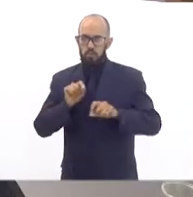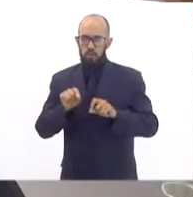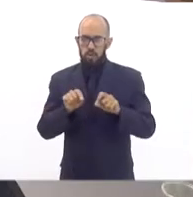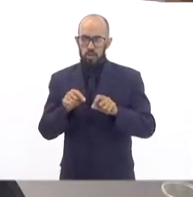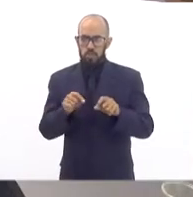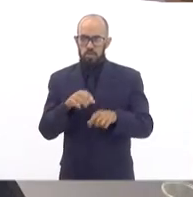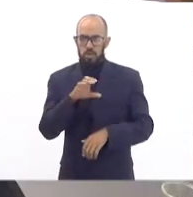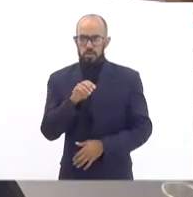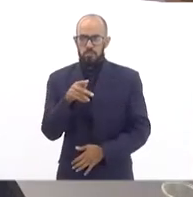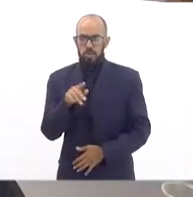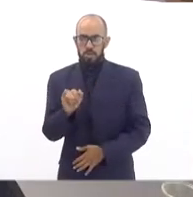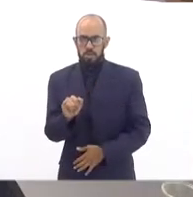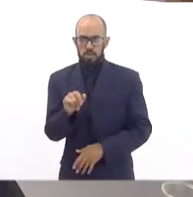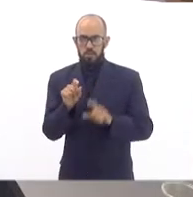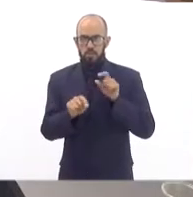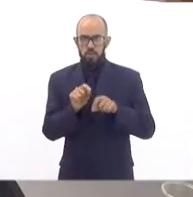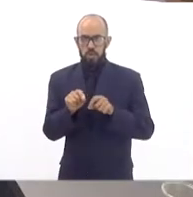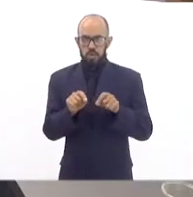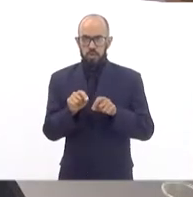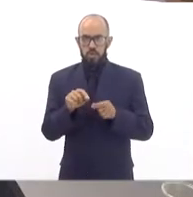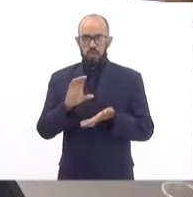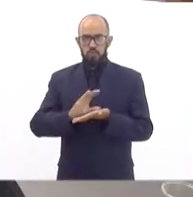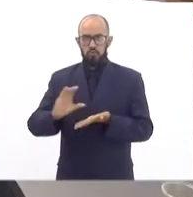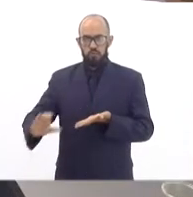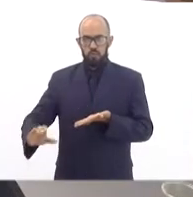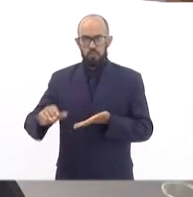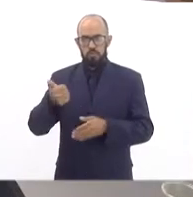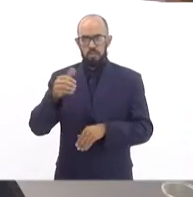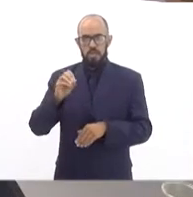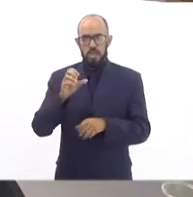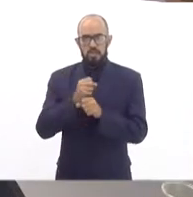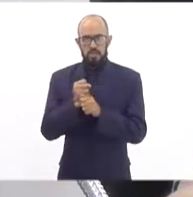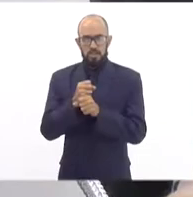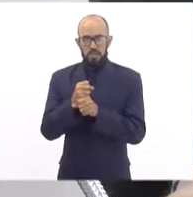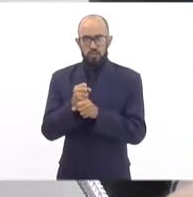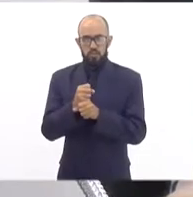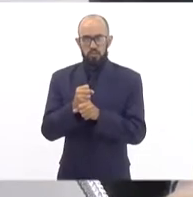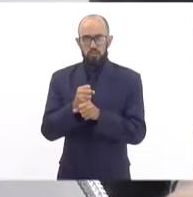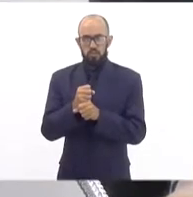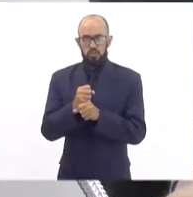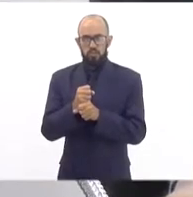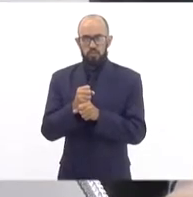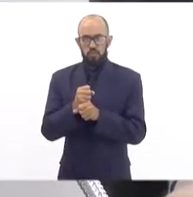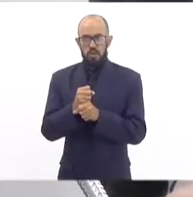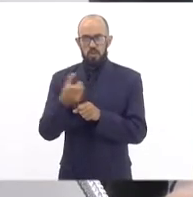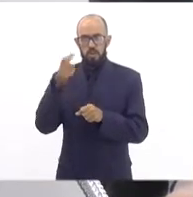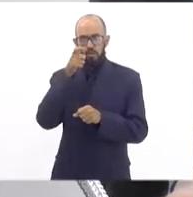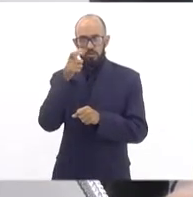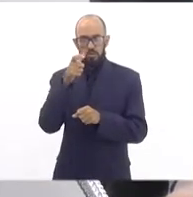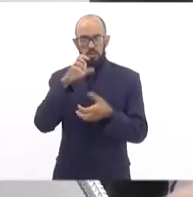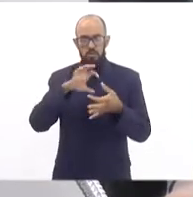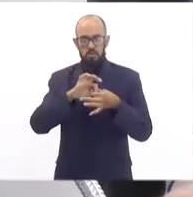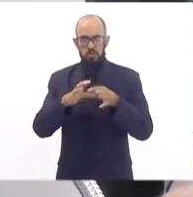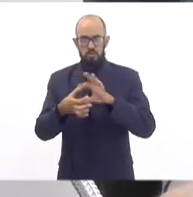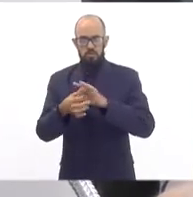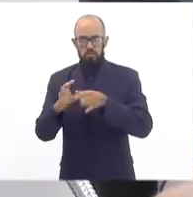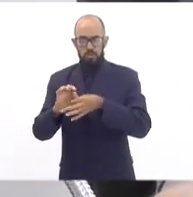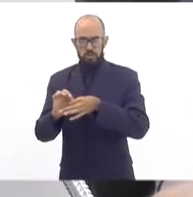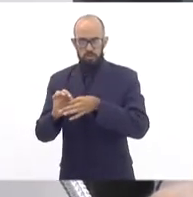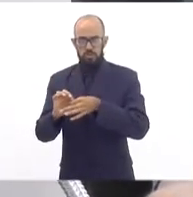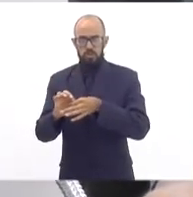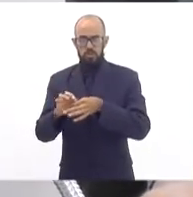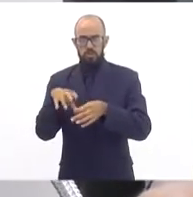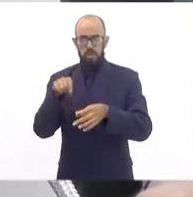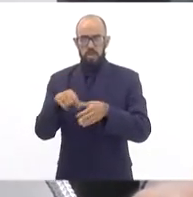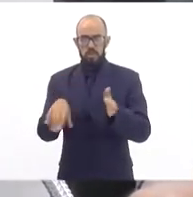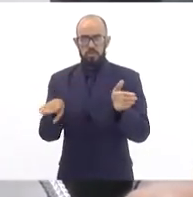que, né, os investimentos dos 10 anos veio atender a demanda das Olimpíadas, que foram as estações